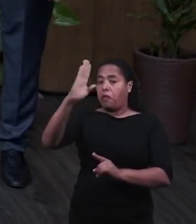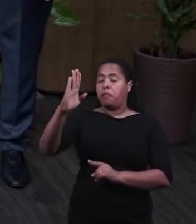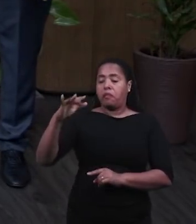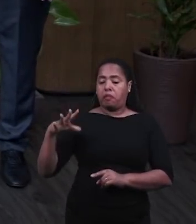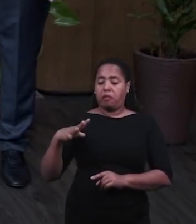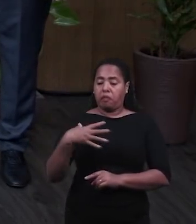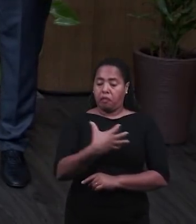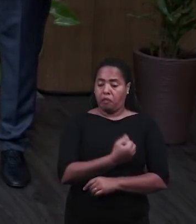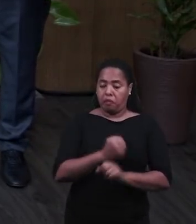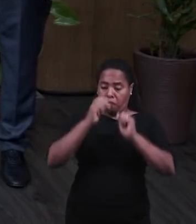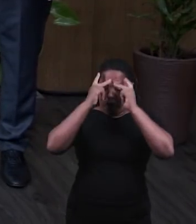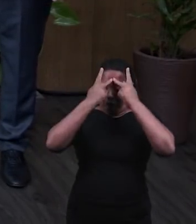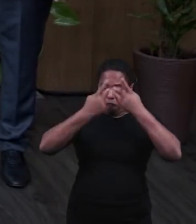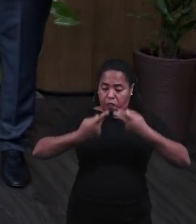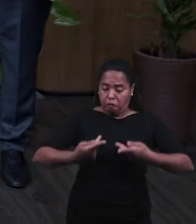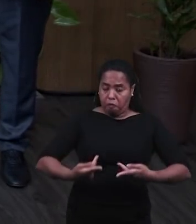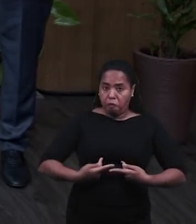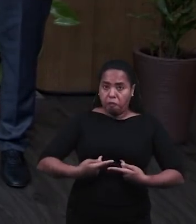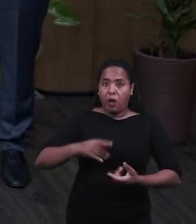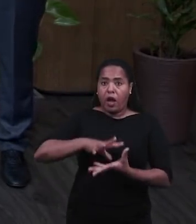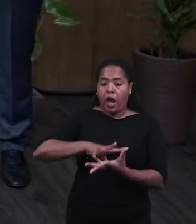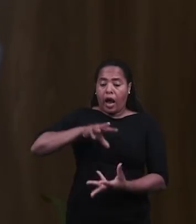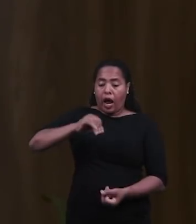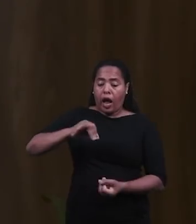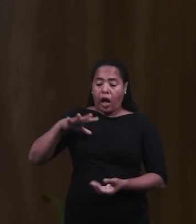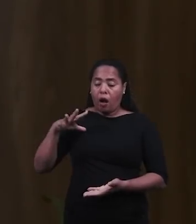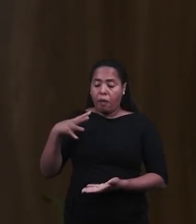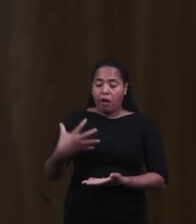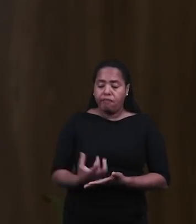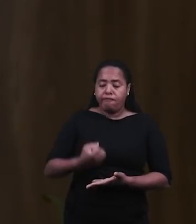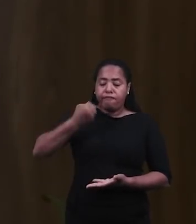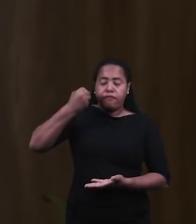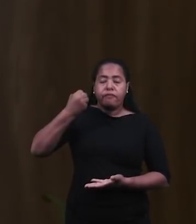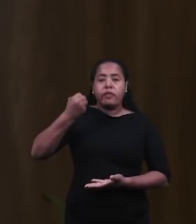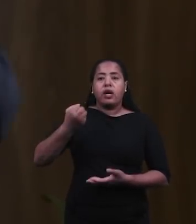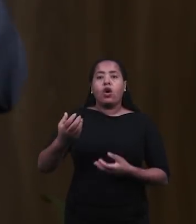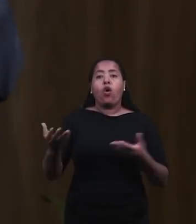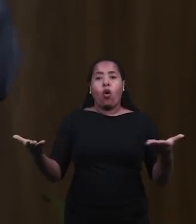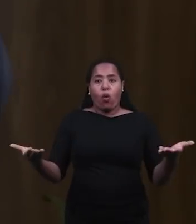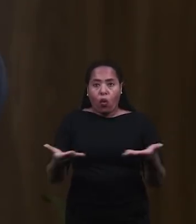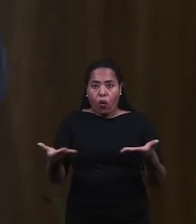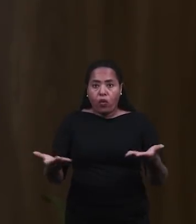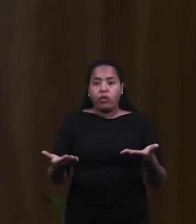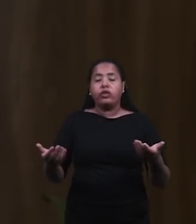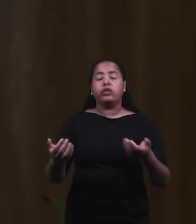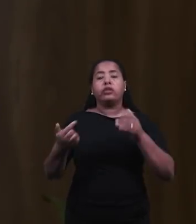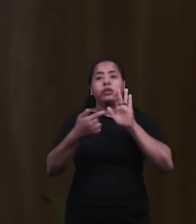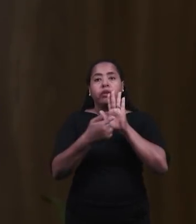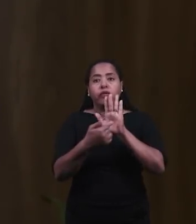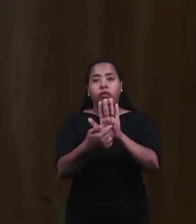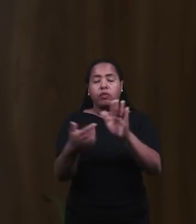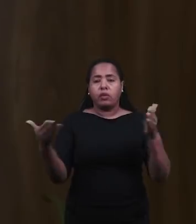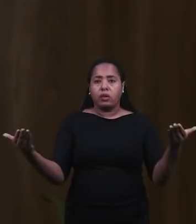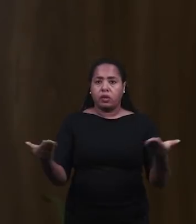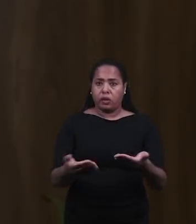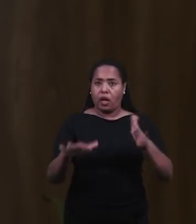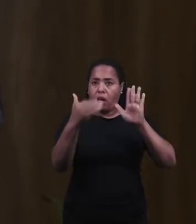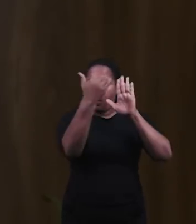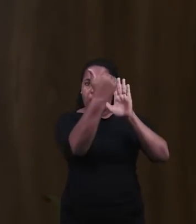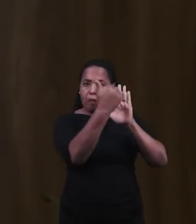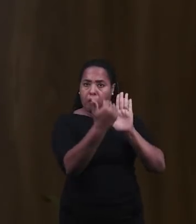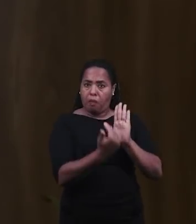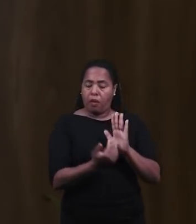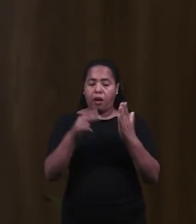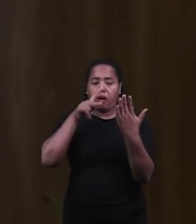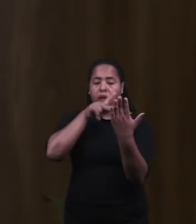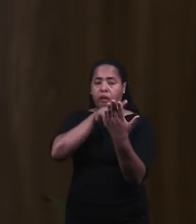o resgate da sua alma, como veremos hoje, no quadro de hoje, na parábola